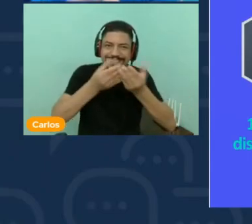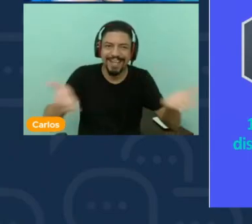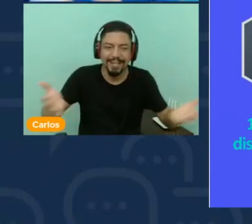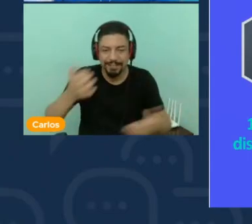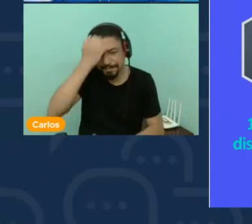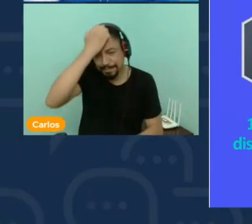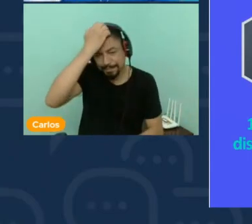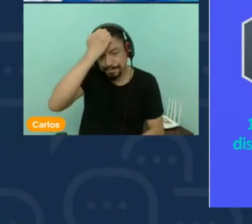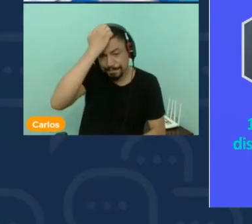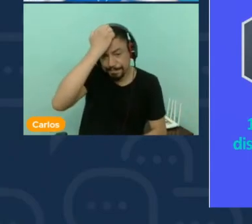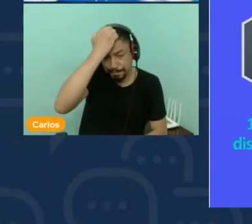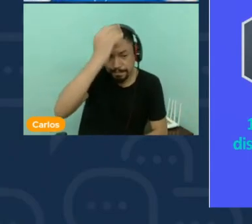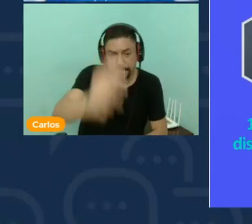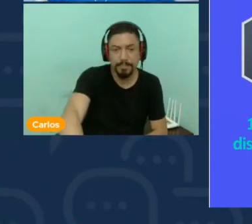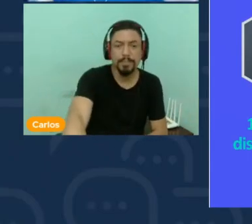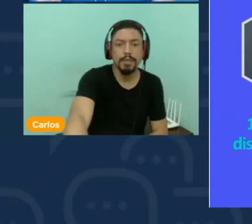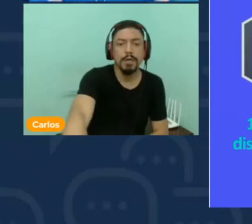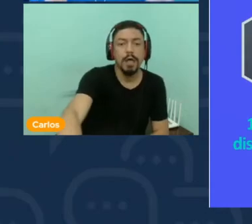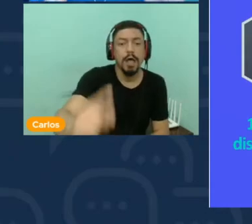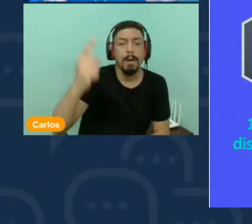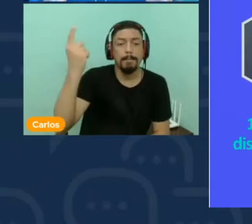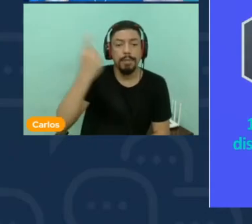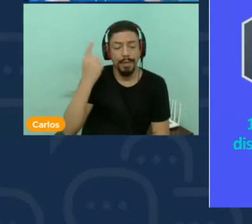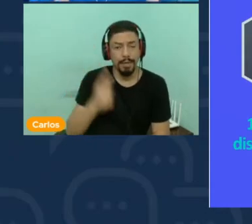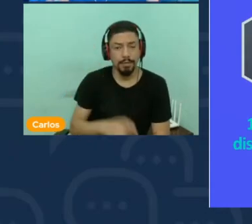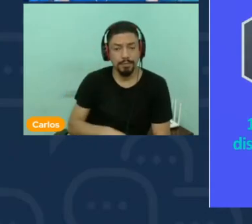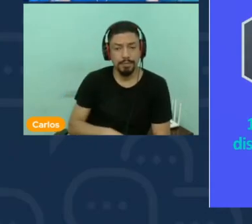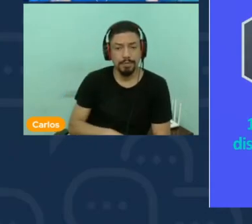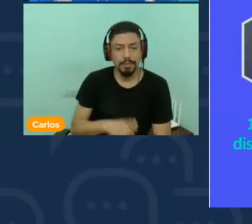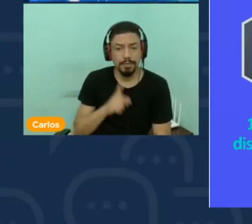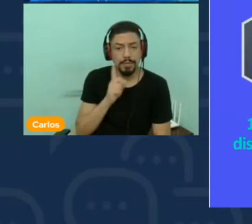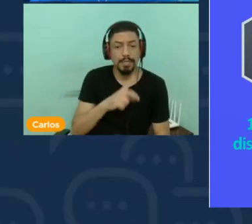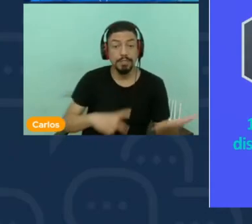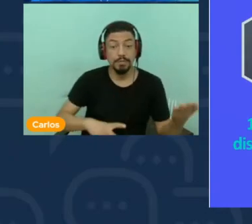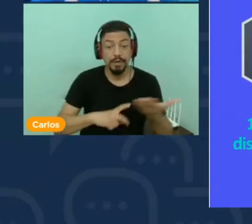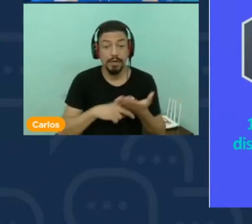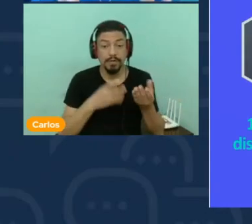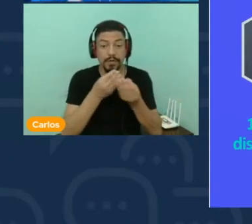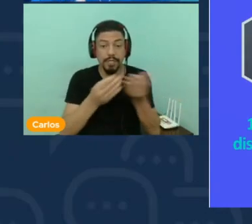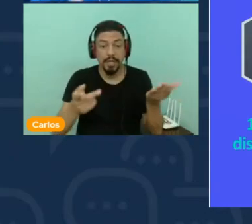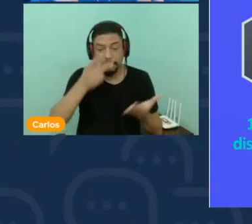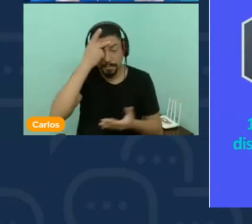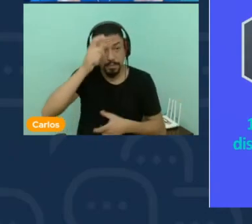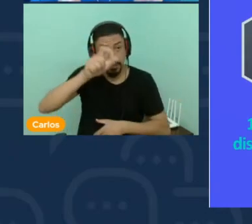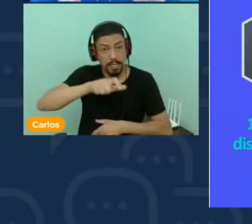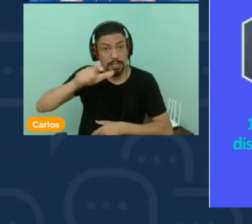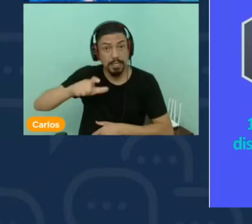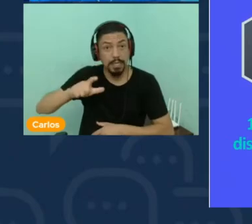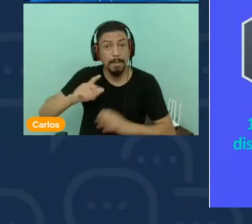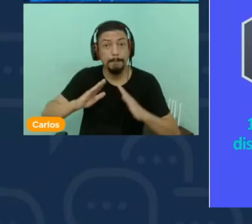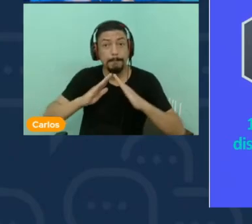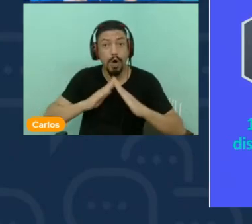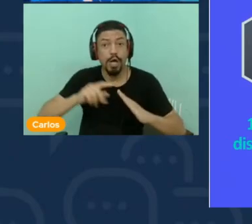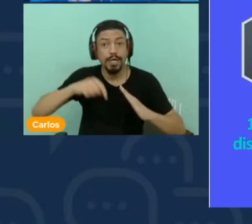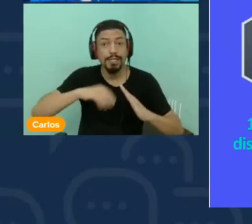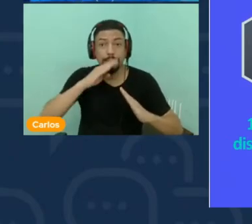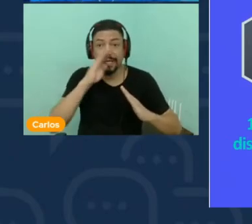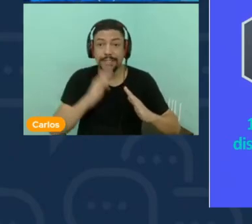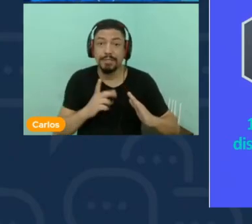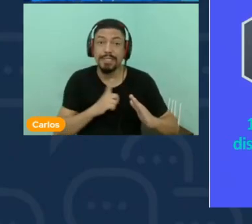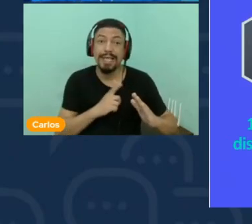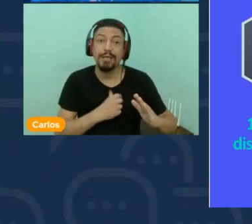programa. Primeira coisa, essa ação que nós estamos fazendo precisa ter um CPF, né? Habitar no Brasil, ter